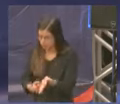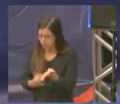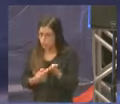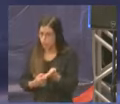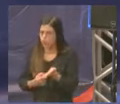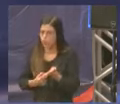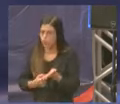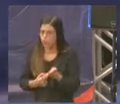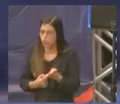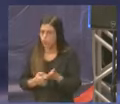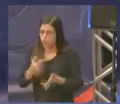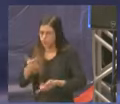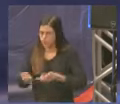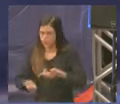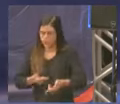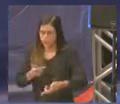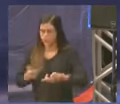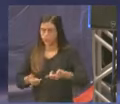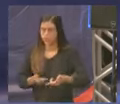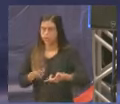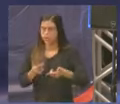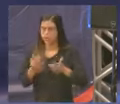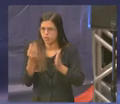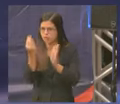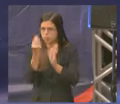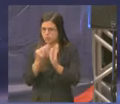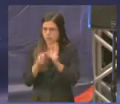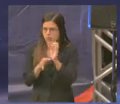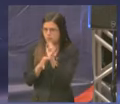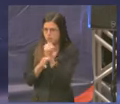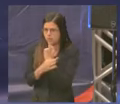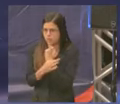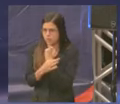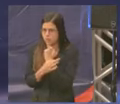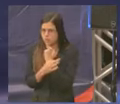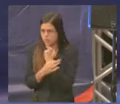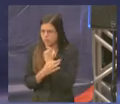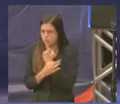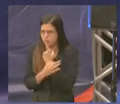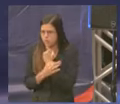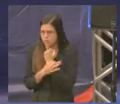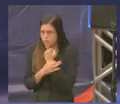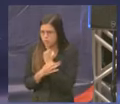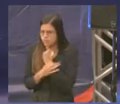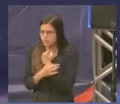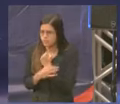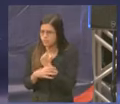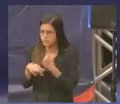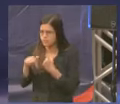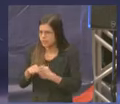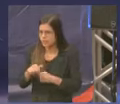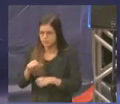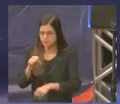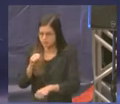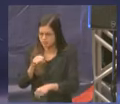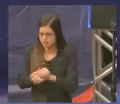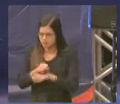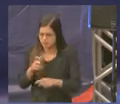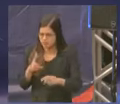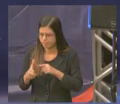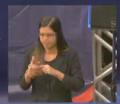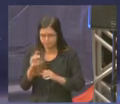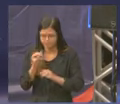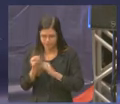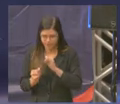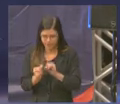nas convenções trabalhistas cláusulas garantindo essa desconexão.